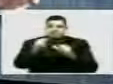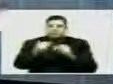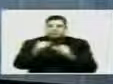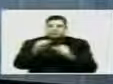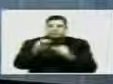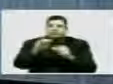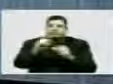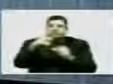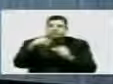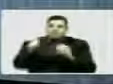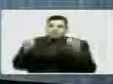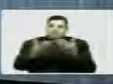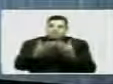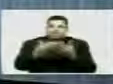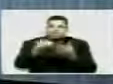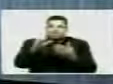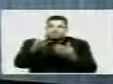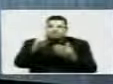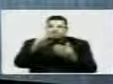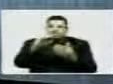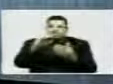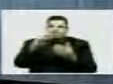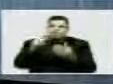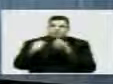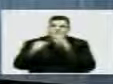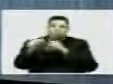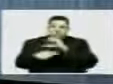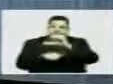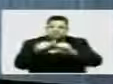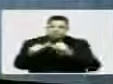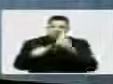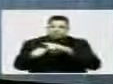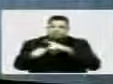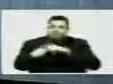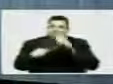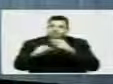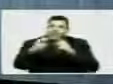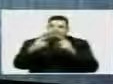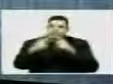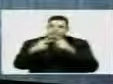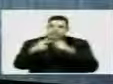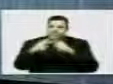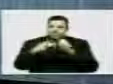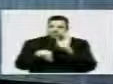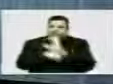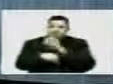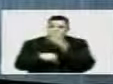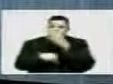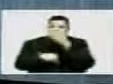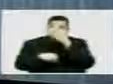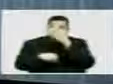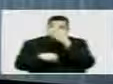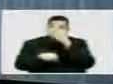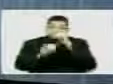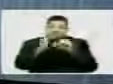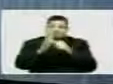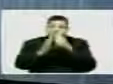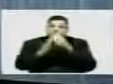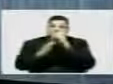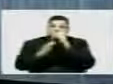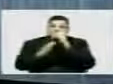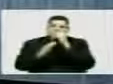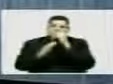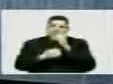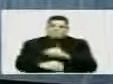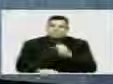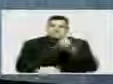do IGP atual para a Selic e, em troca, exige 2 medidas dos estados. A primeira